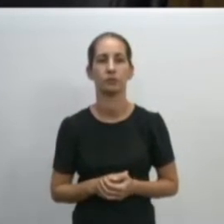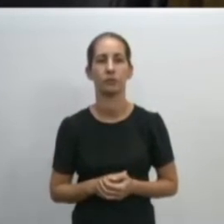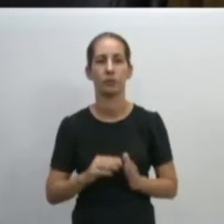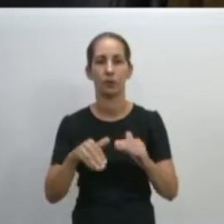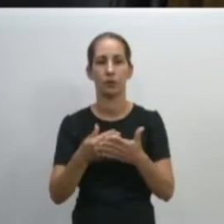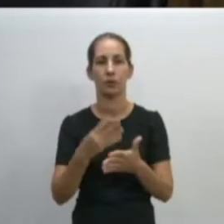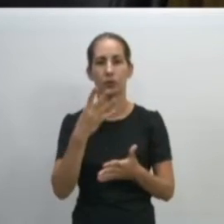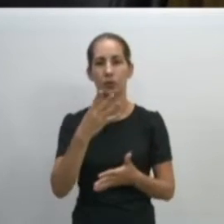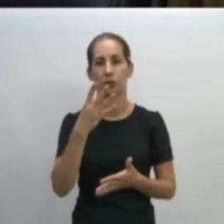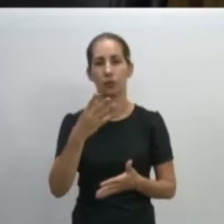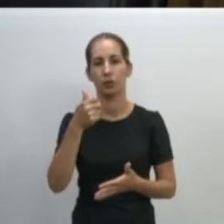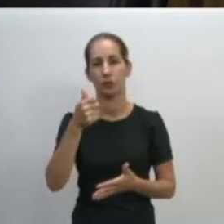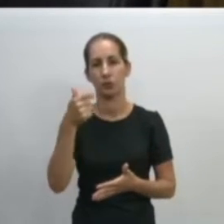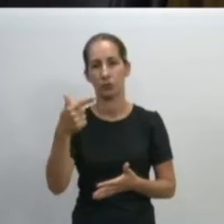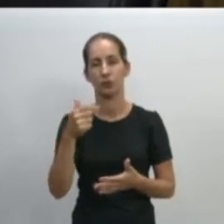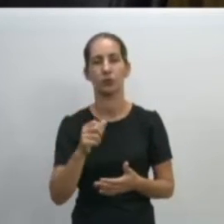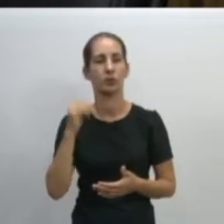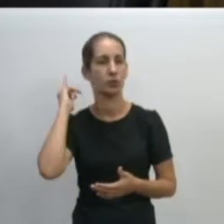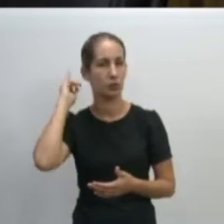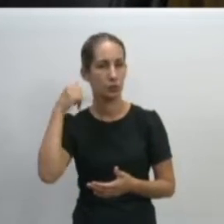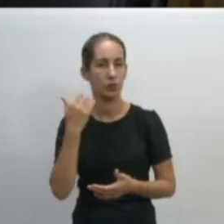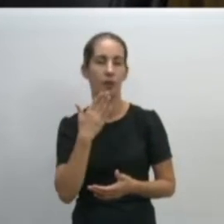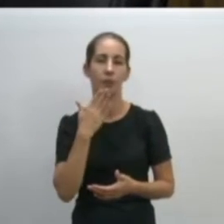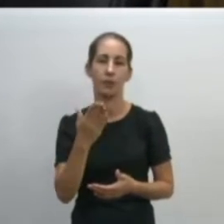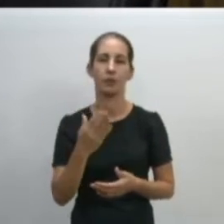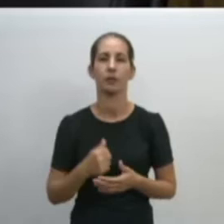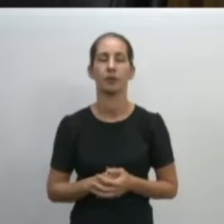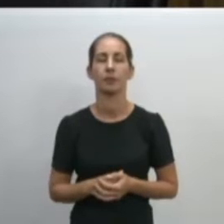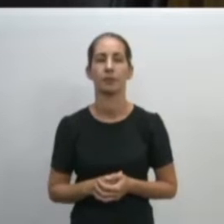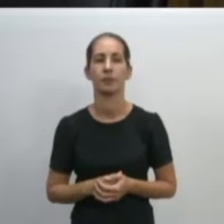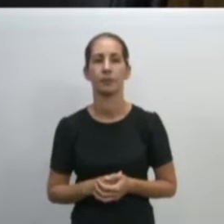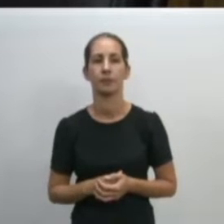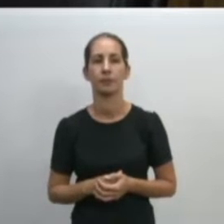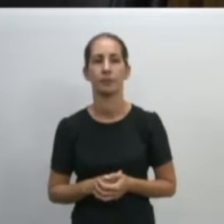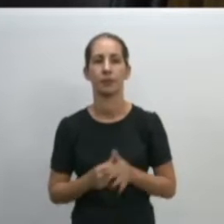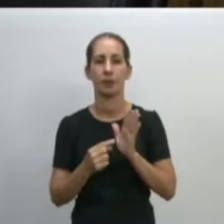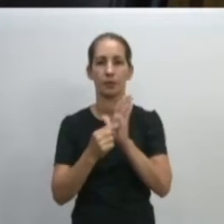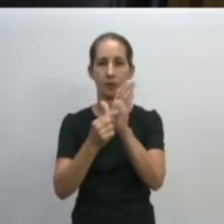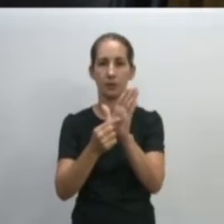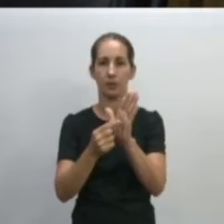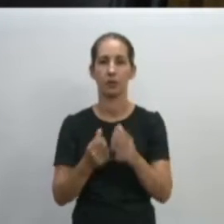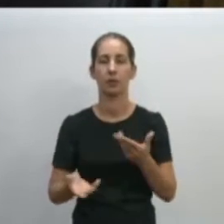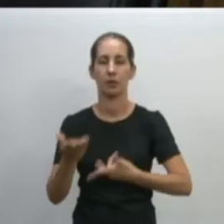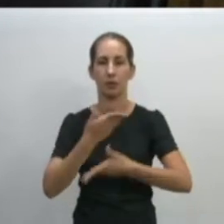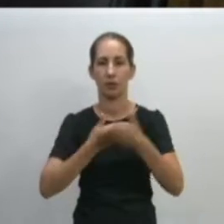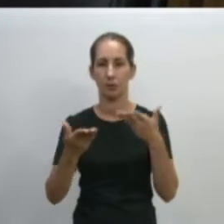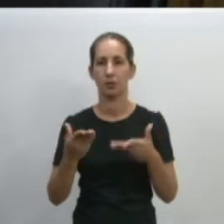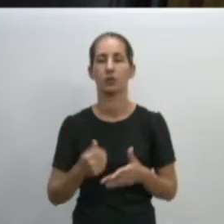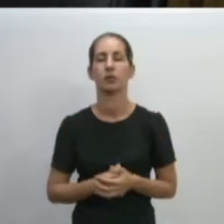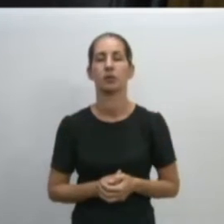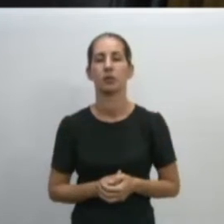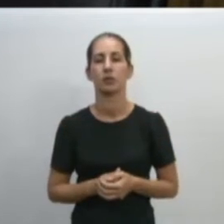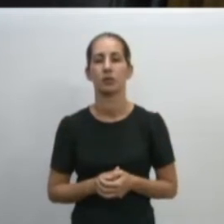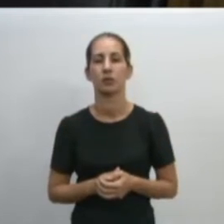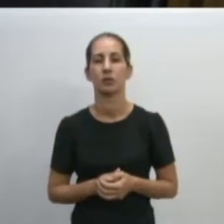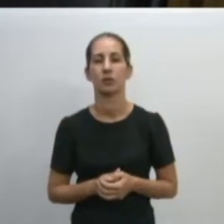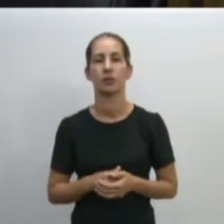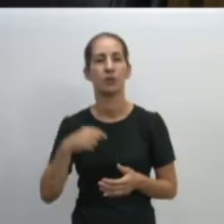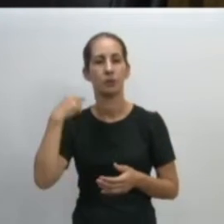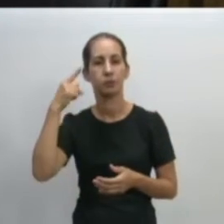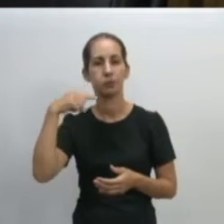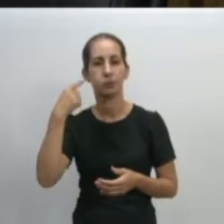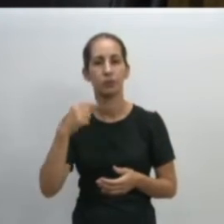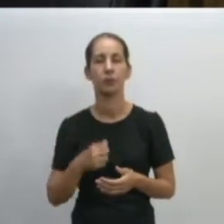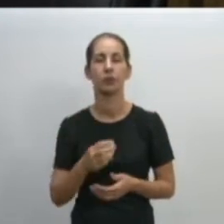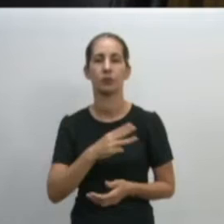Requerimento 4412, Júlia Arruda, requer sejam apresentados votos de congratulações à procuradora-chefe